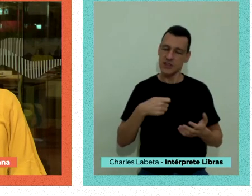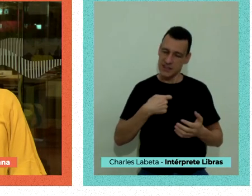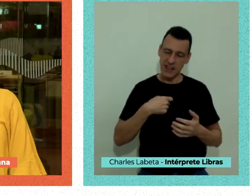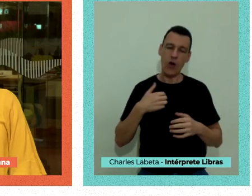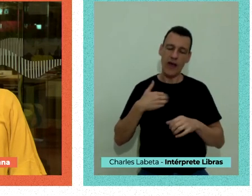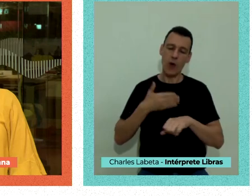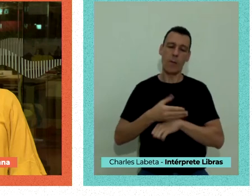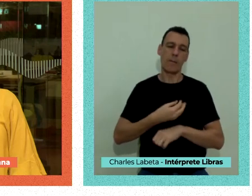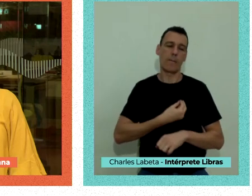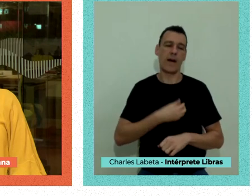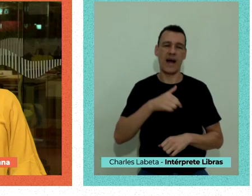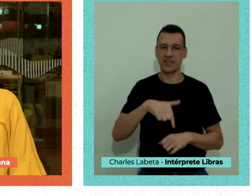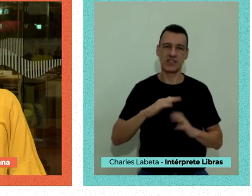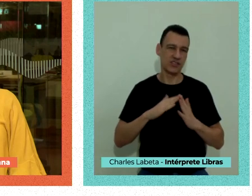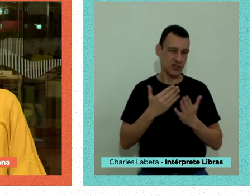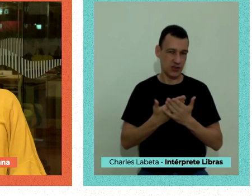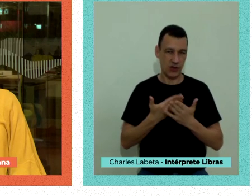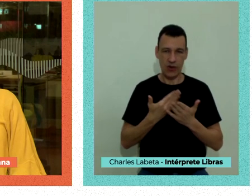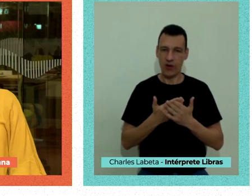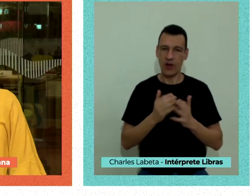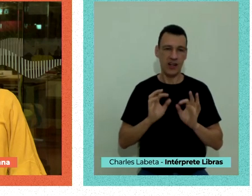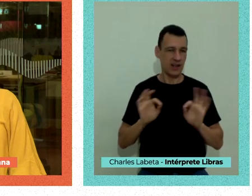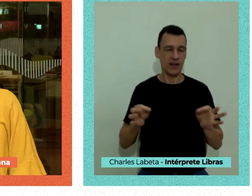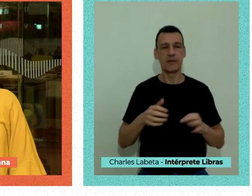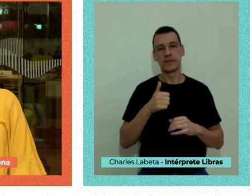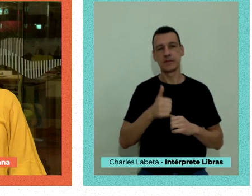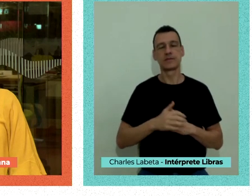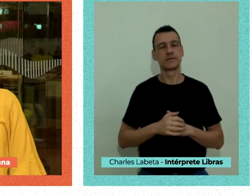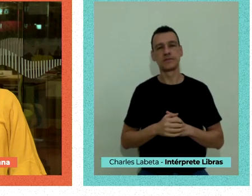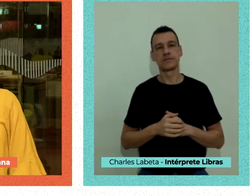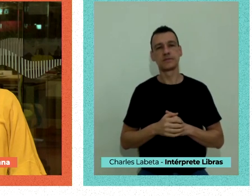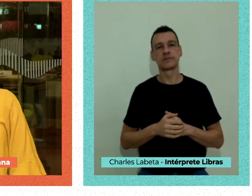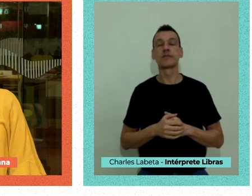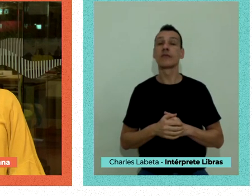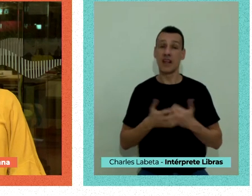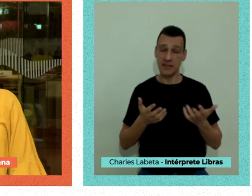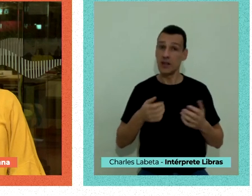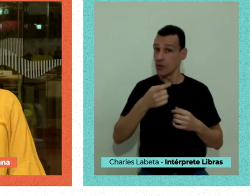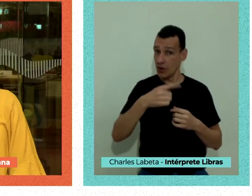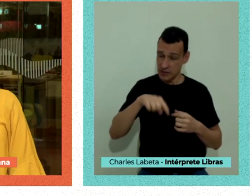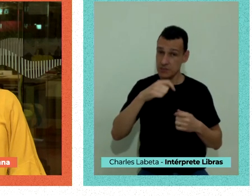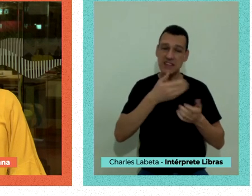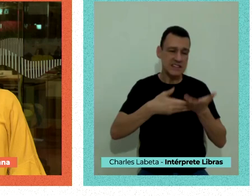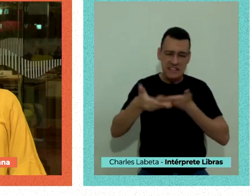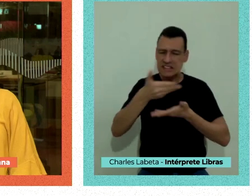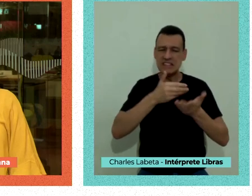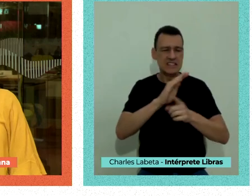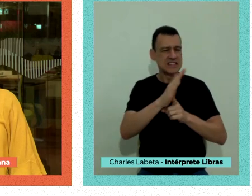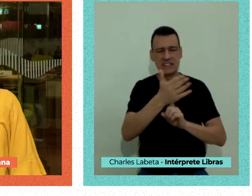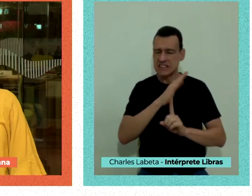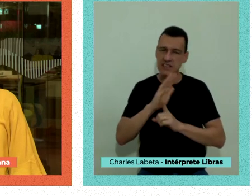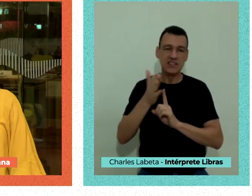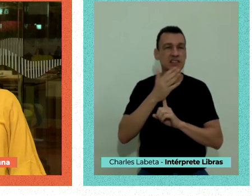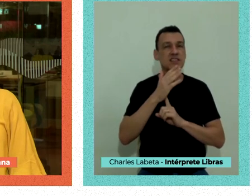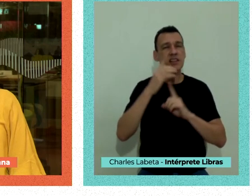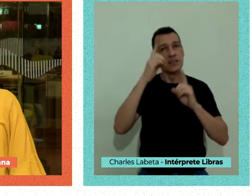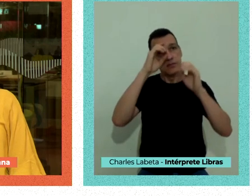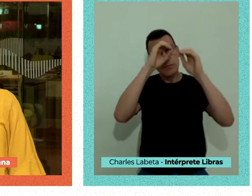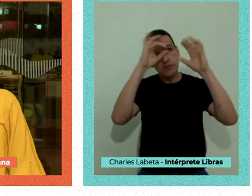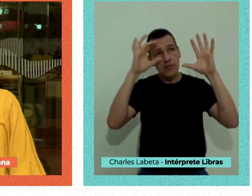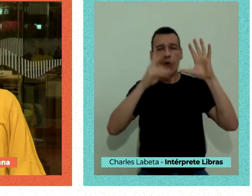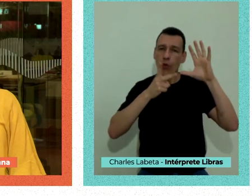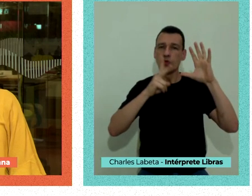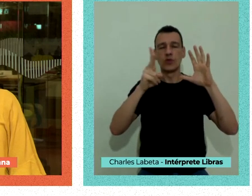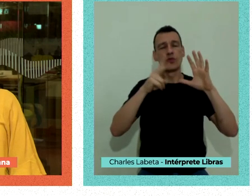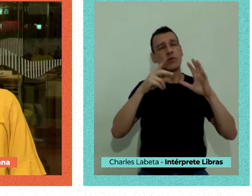mas nesse processo assim, coletivo, colaborativo, a gente precisa continuar sonhando, a gente não pode perder a esperança. A gente está vivendo